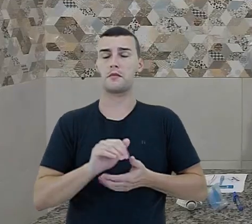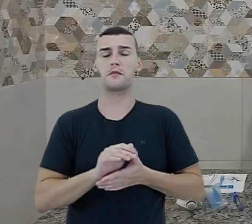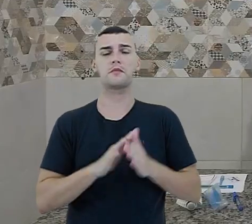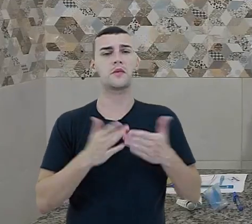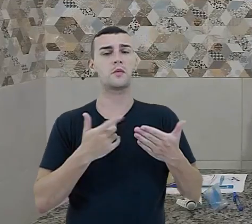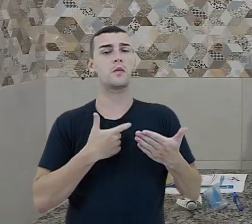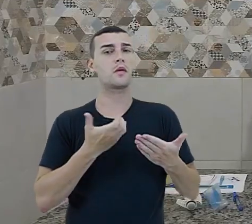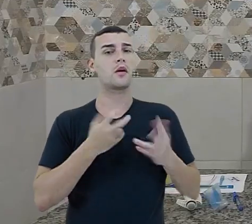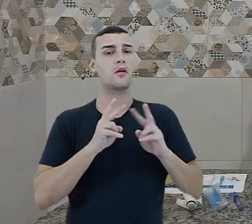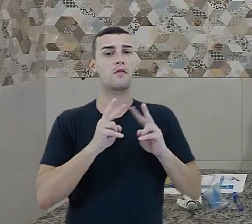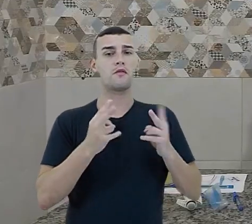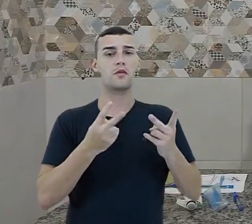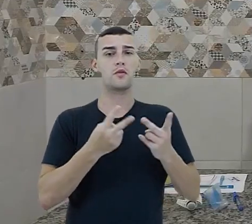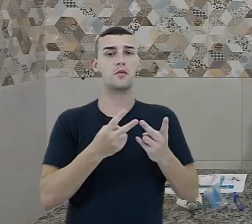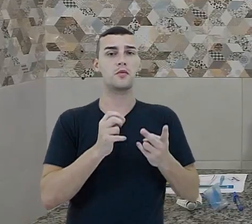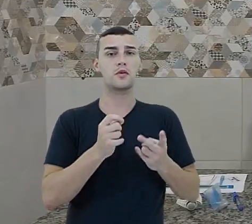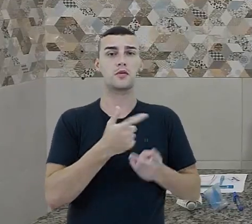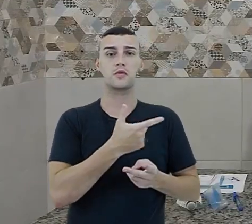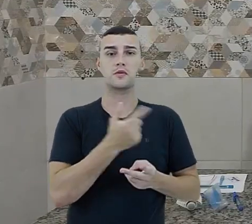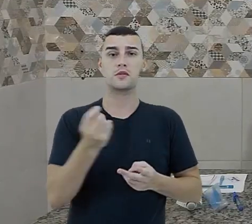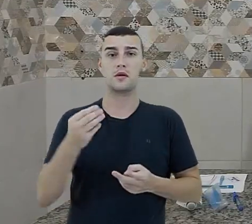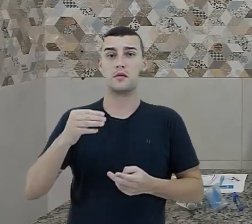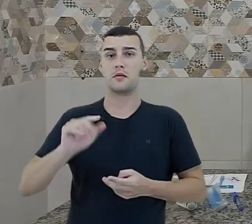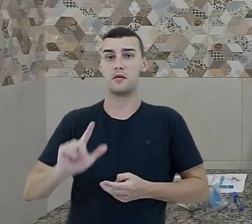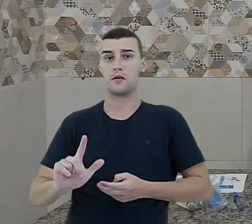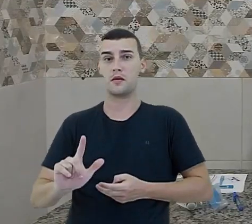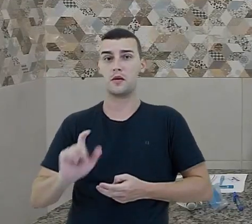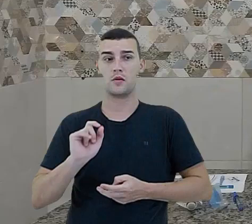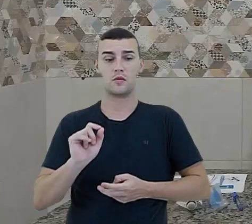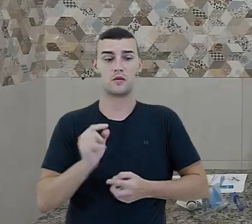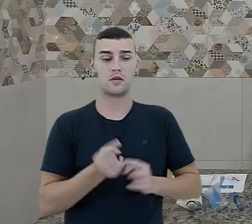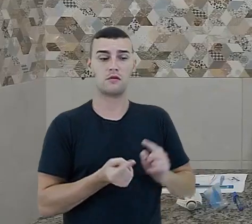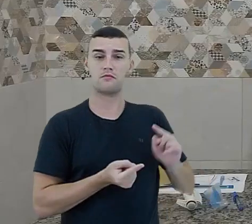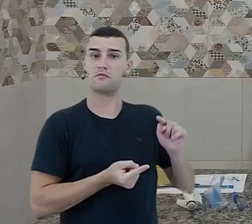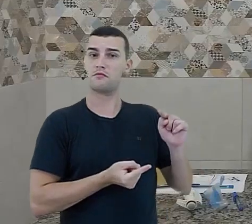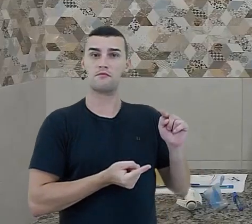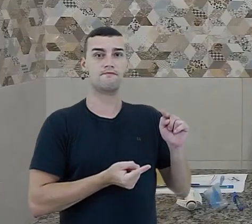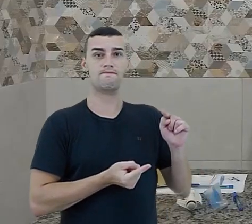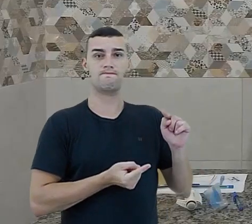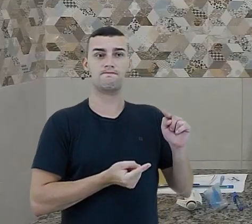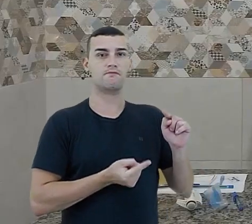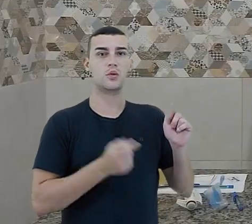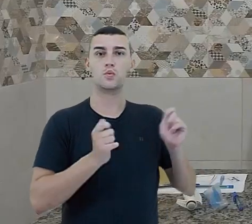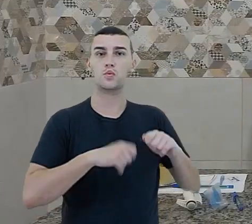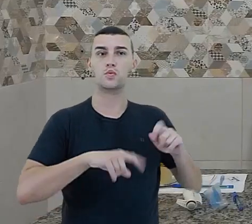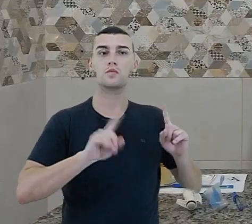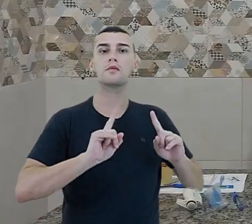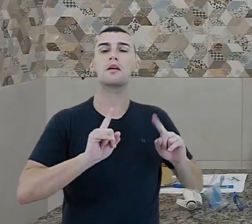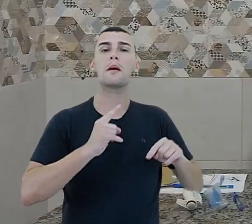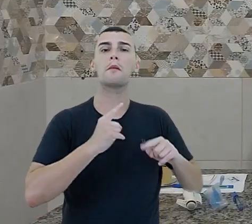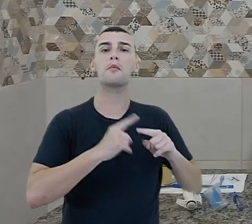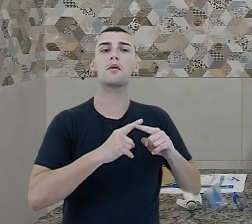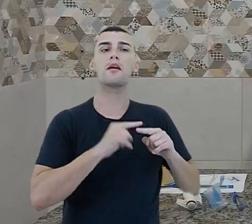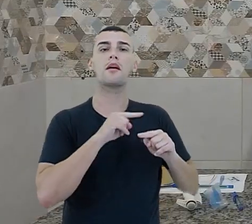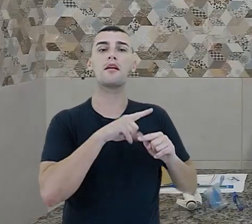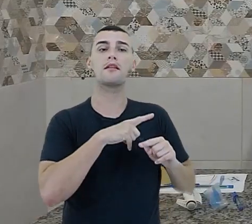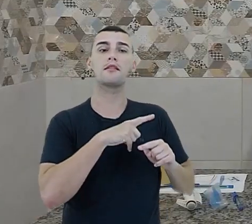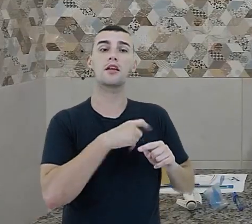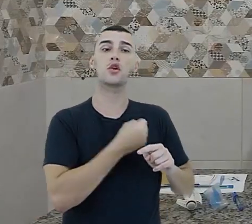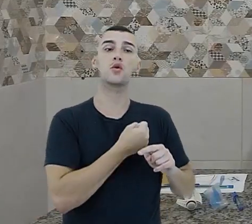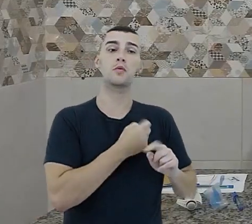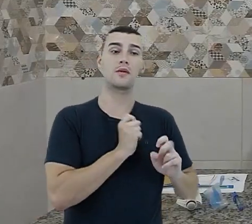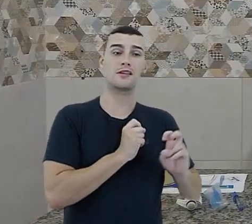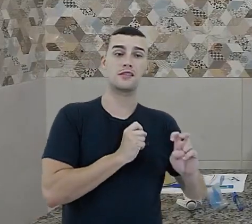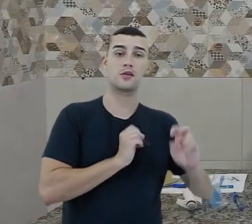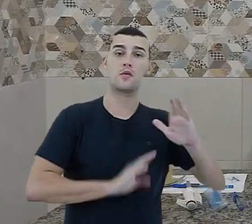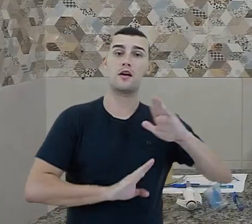Bom, se eu quero um volume de 200 microlitros, obviamente essa micropipeta não serve para mim. Por quê? Porque ela está numa